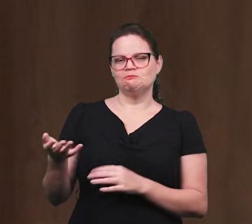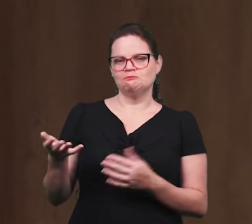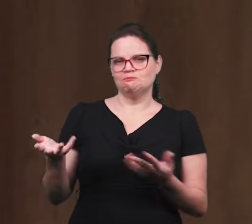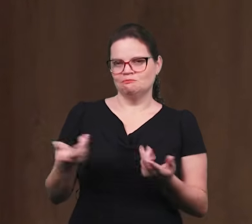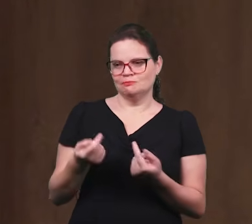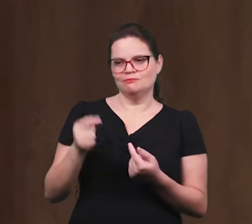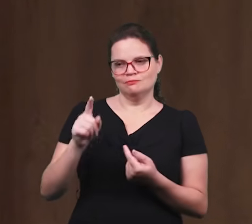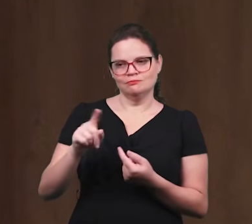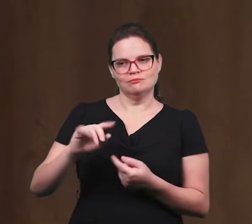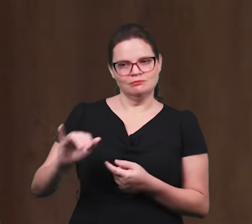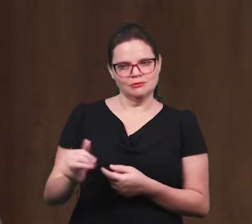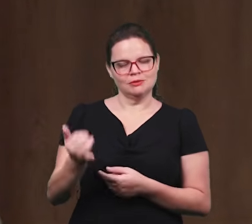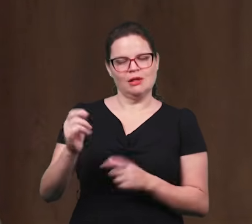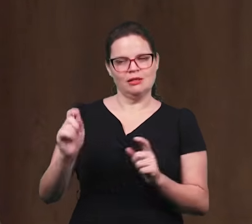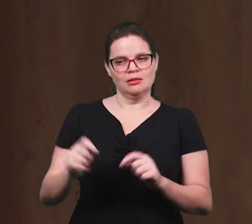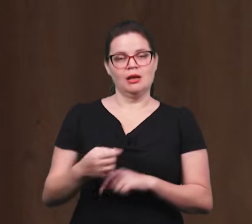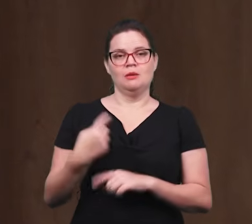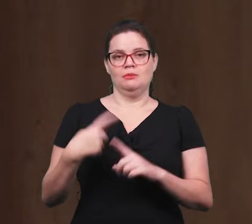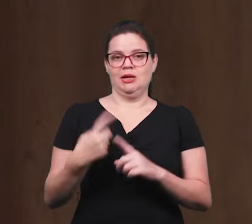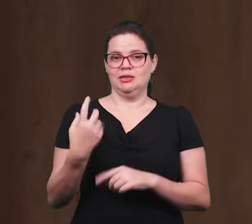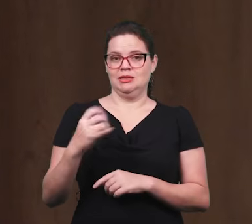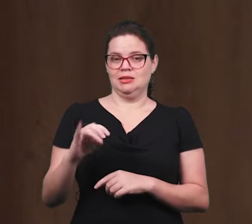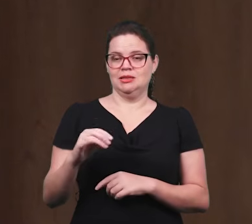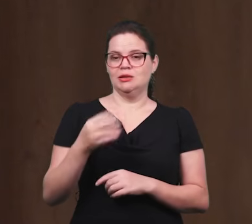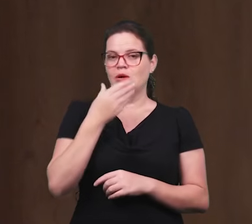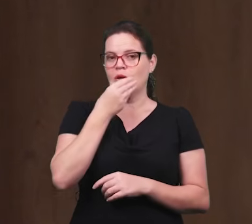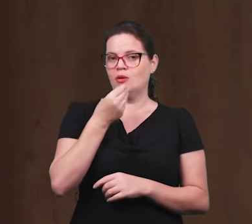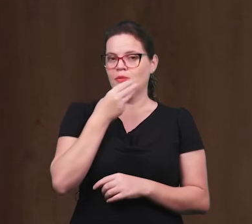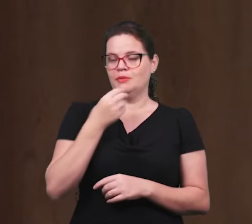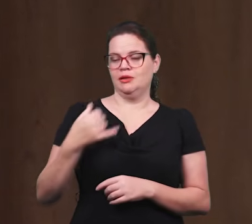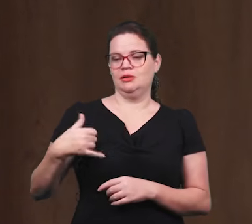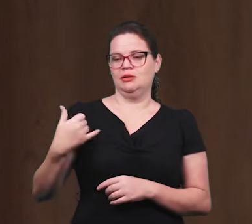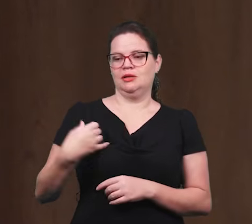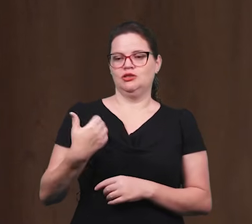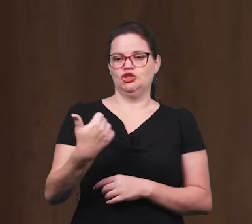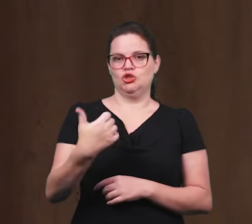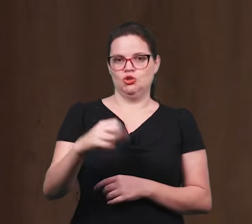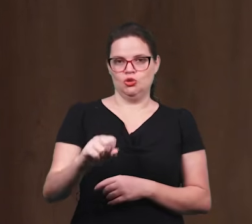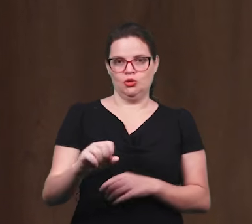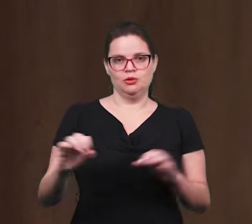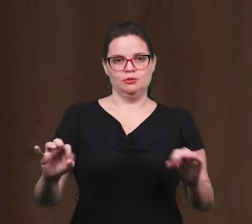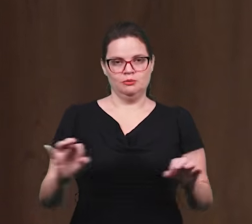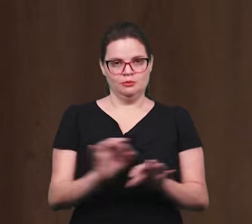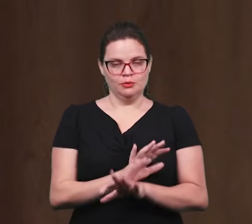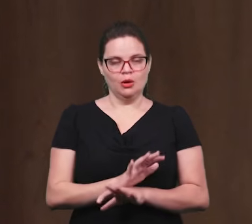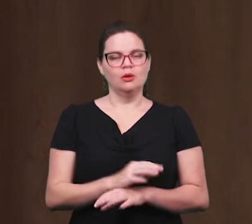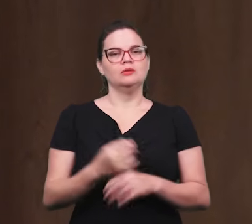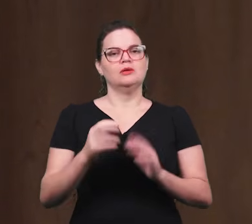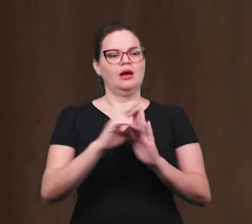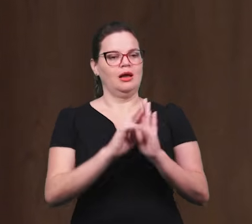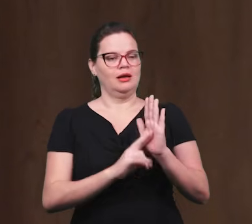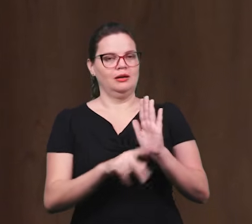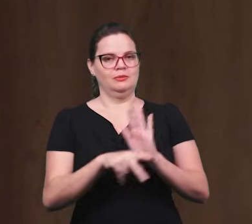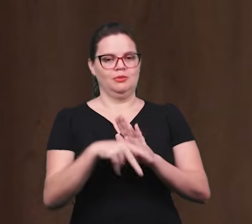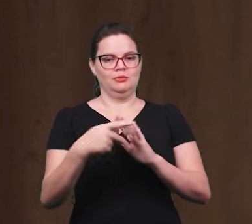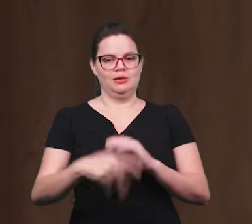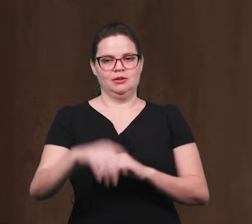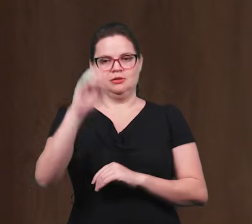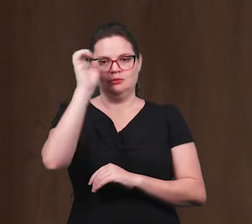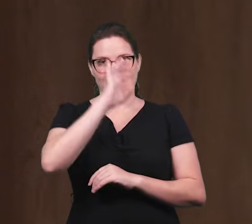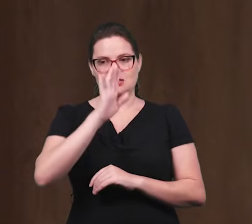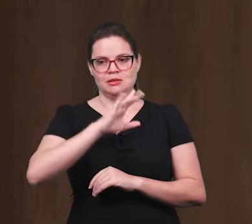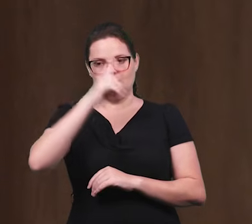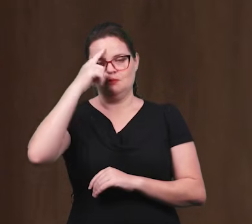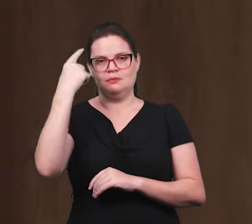ao completar 18 anos de idade, a legislação brasileira, através da Lei do Serviço Militar, determina que todo